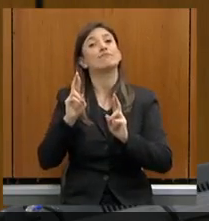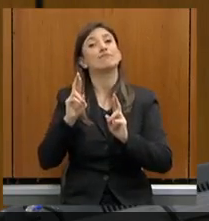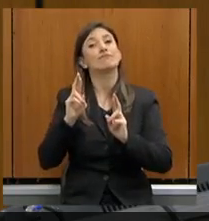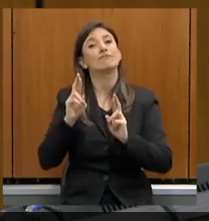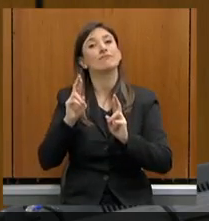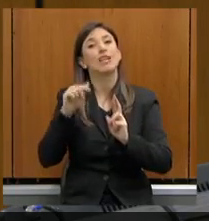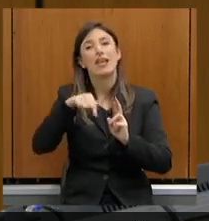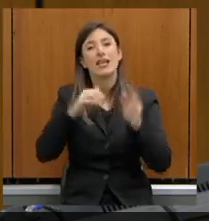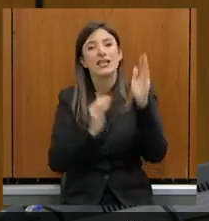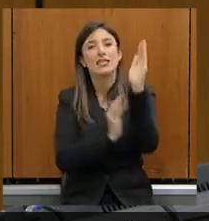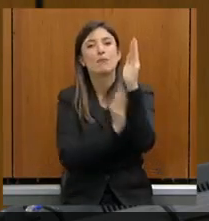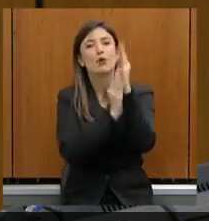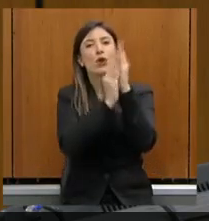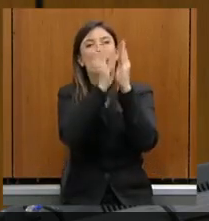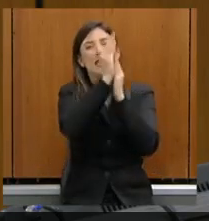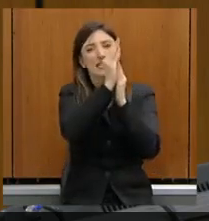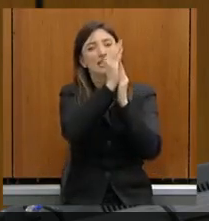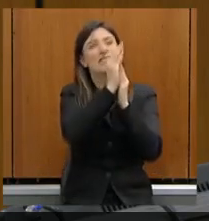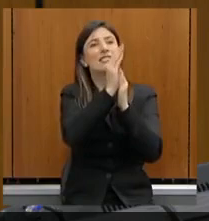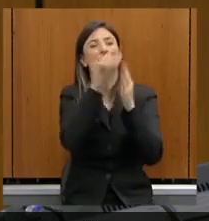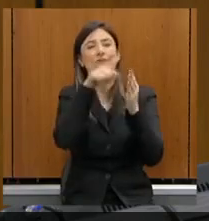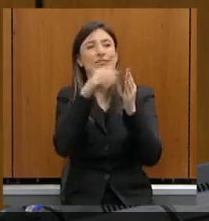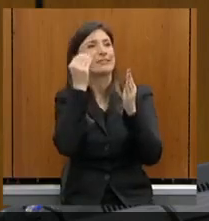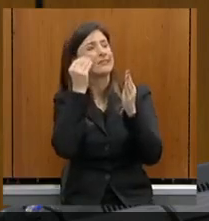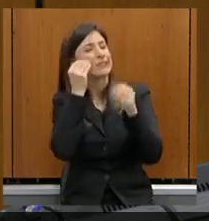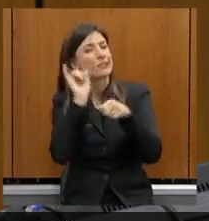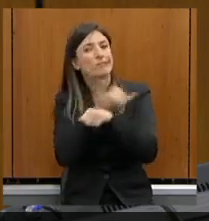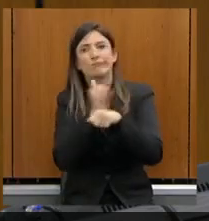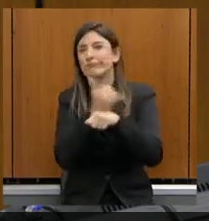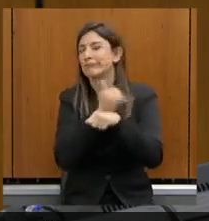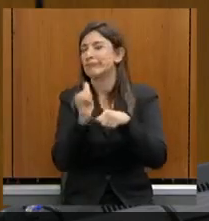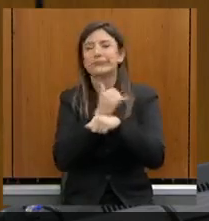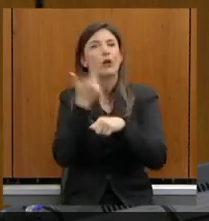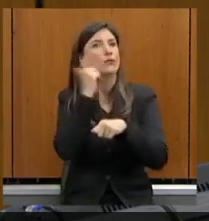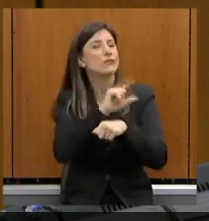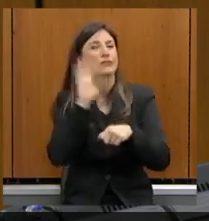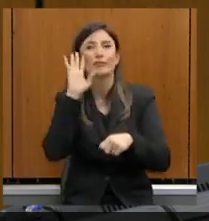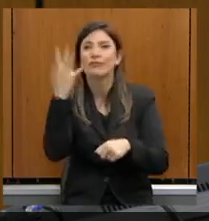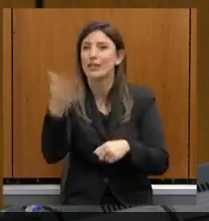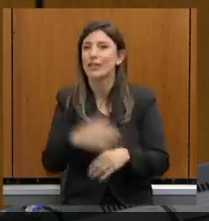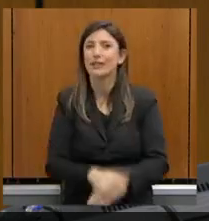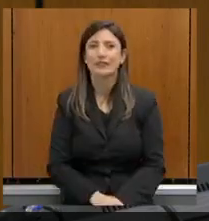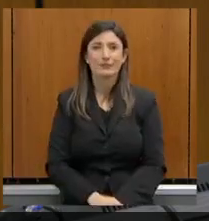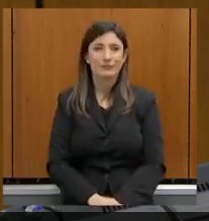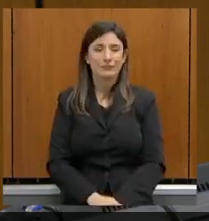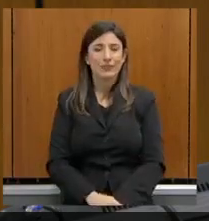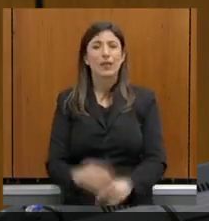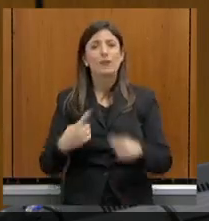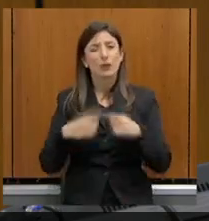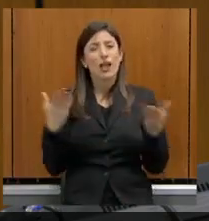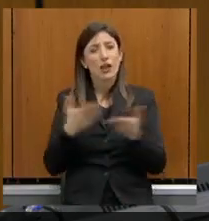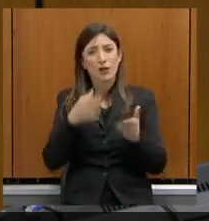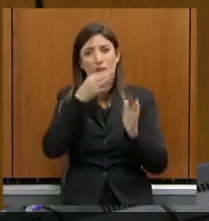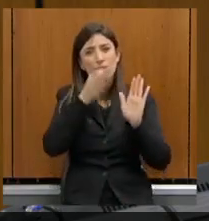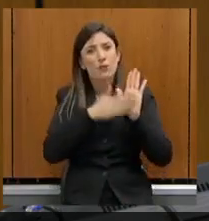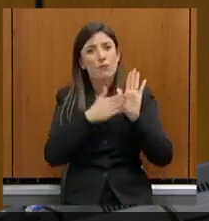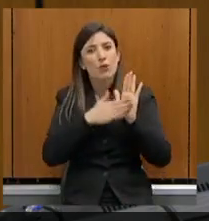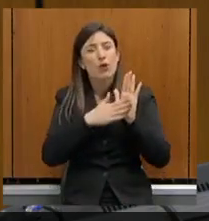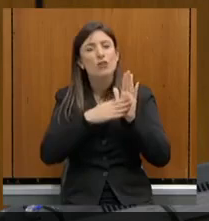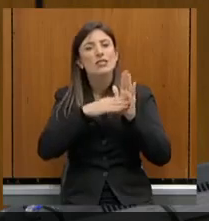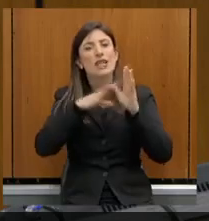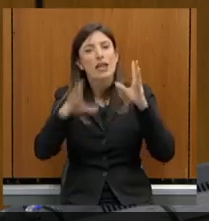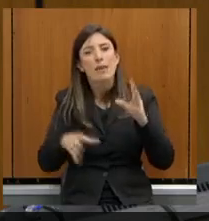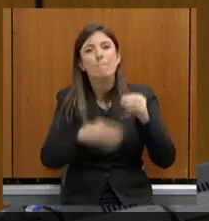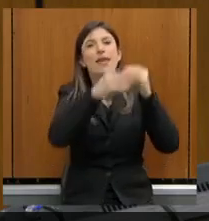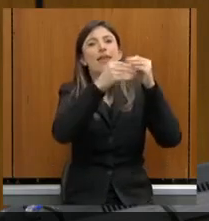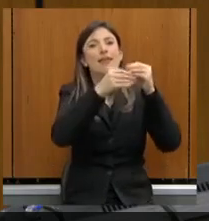burocracia, vocês acham um jeito de vencer. Porque eu estou agora com minhas emendas lá, que eu direcionei para